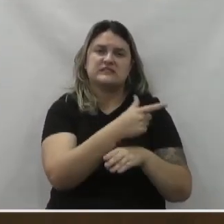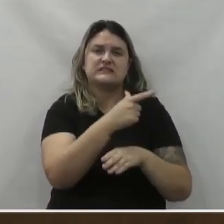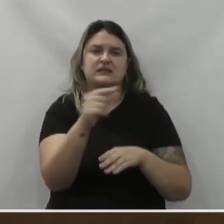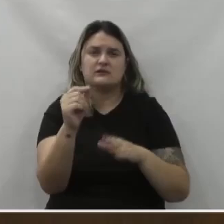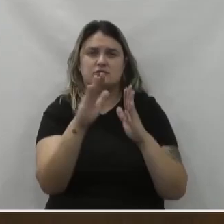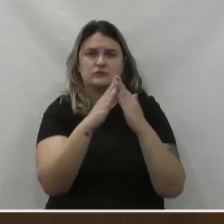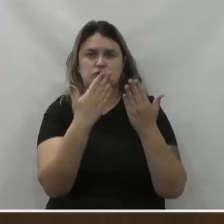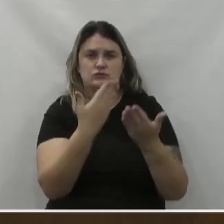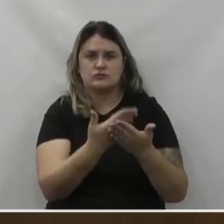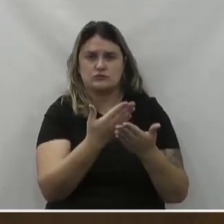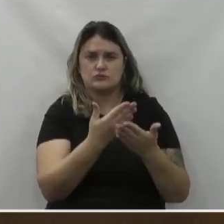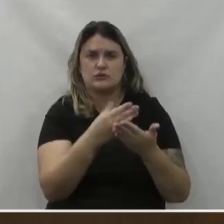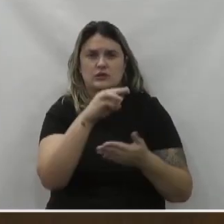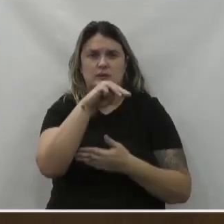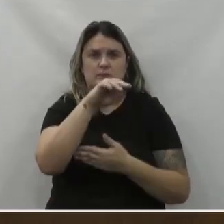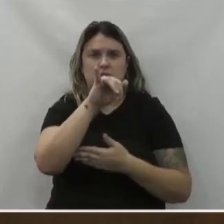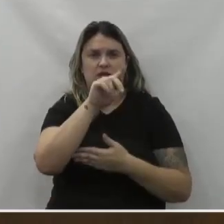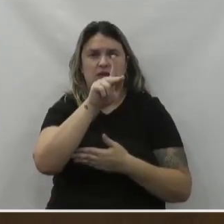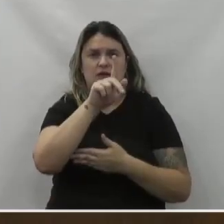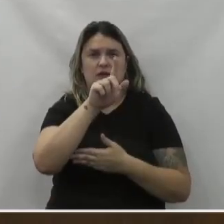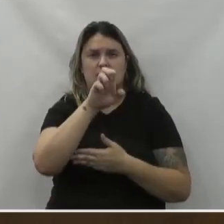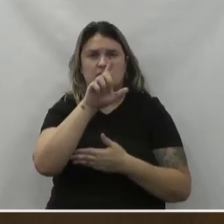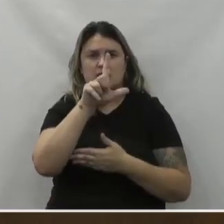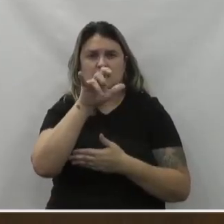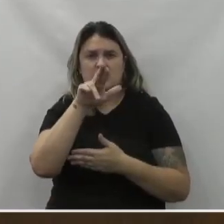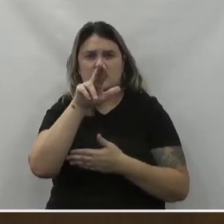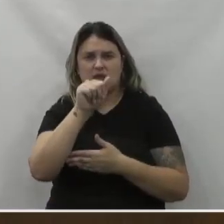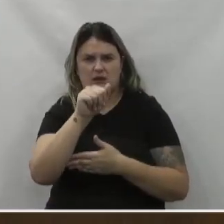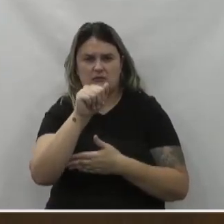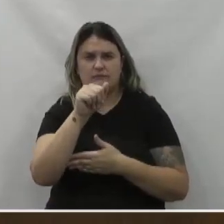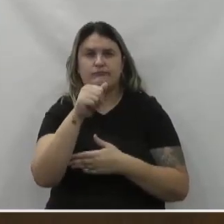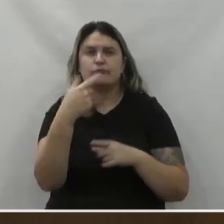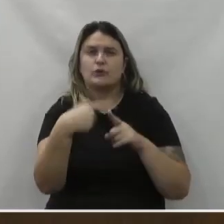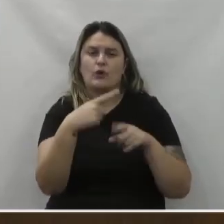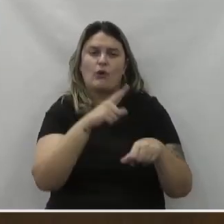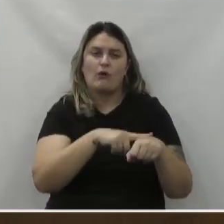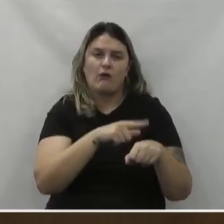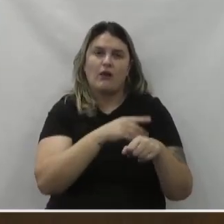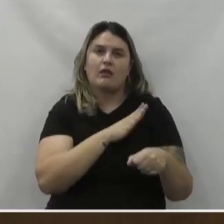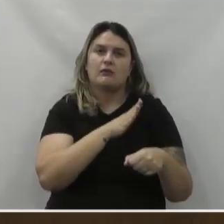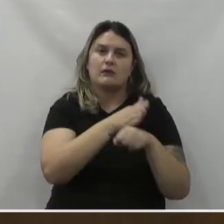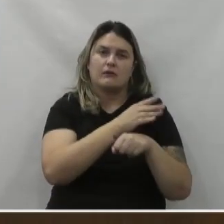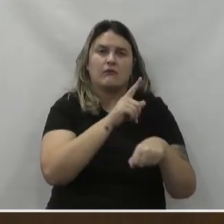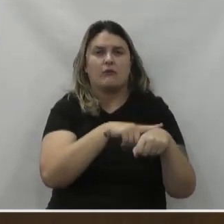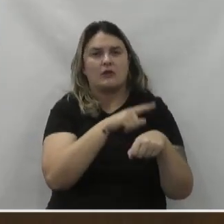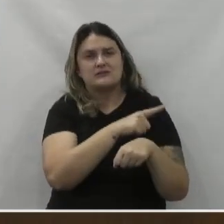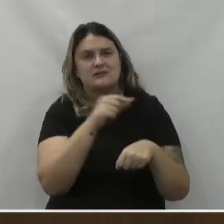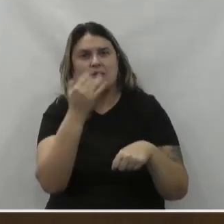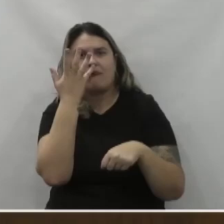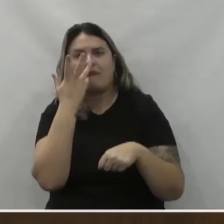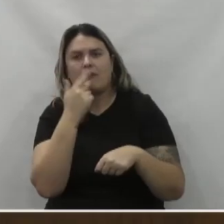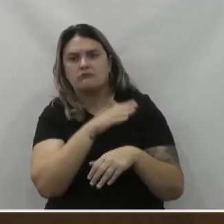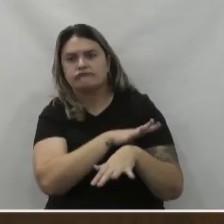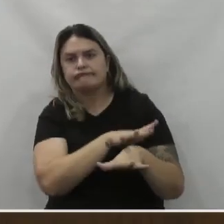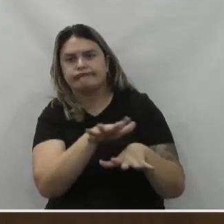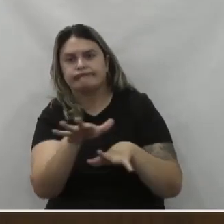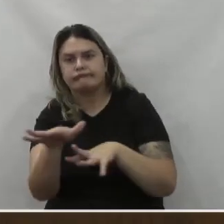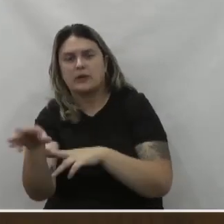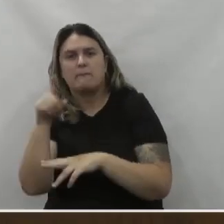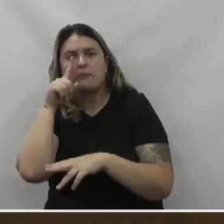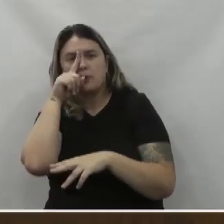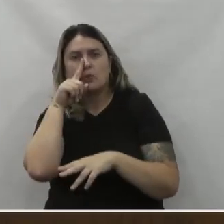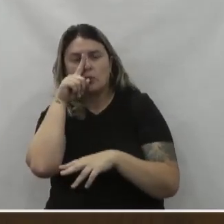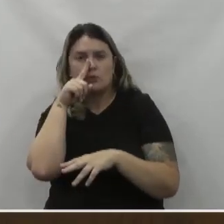Escola Municipal Miguelina Essa Treuca, situada nas proximidades. A rua não possui